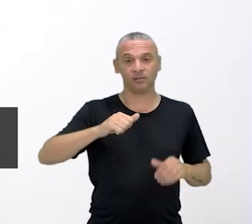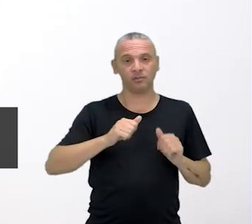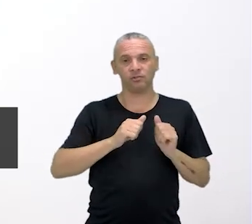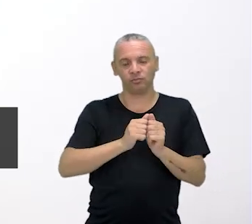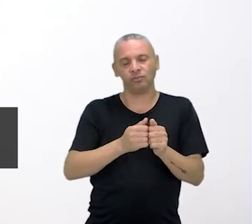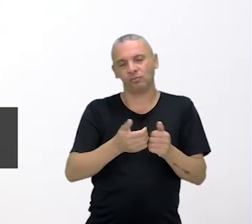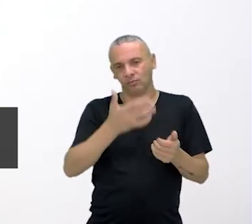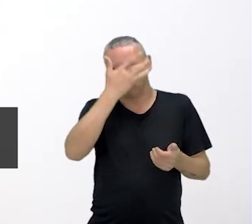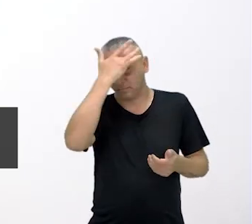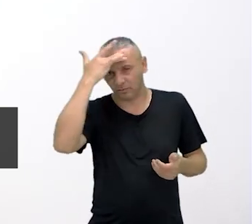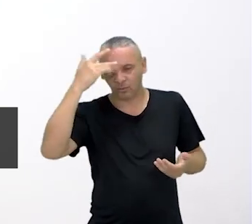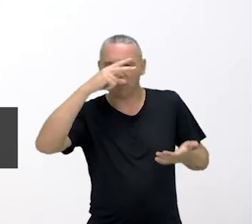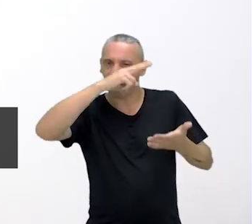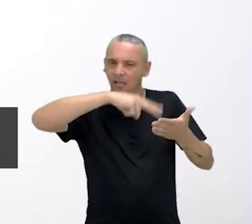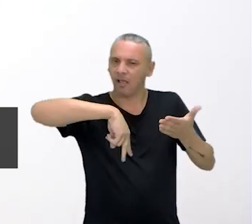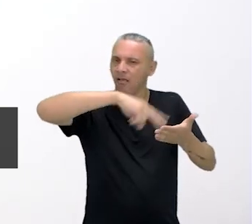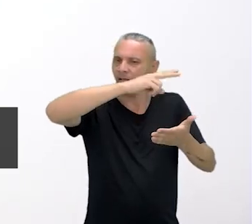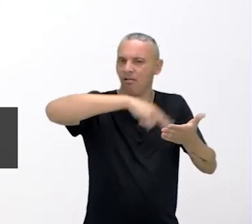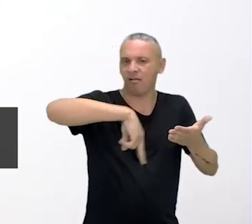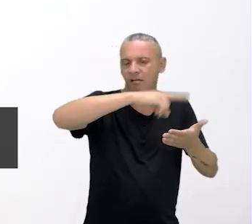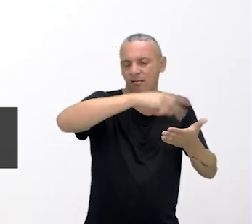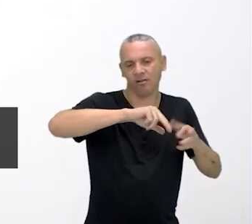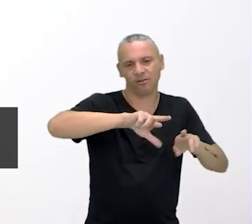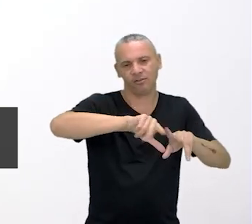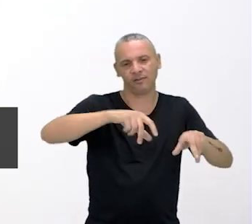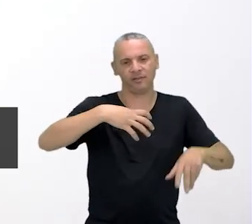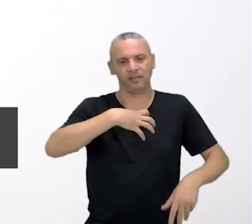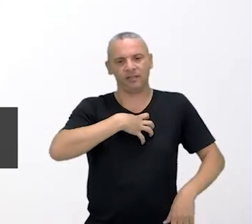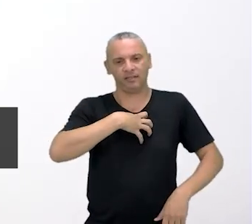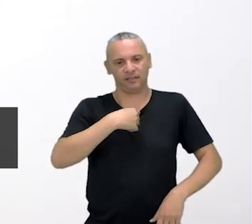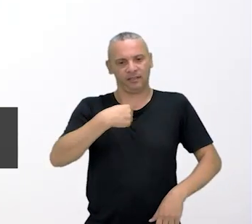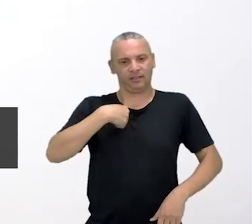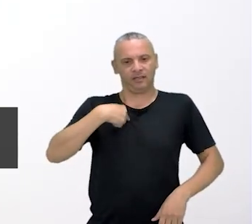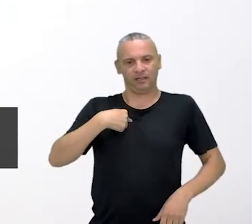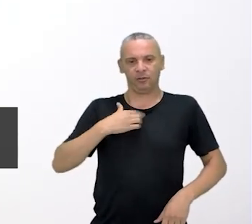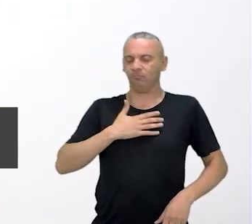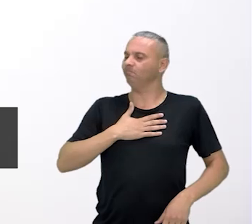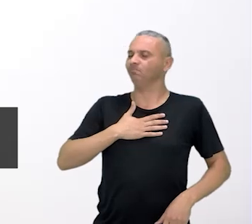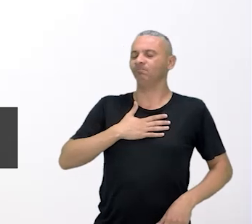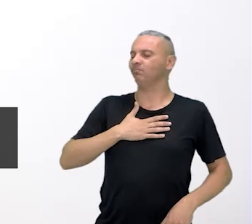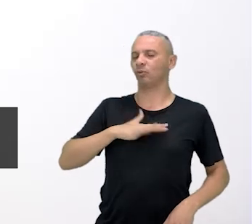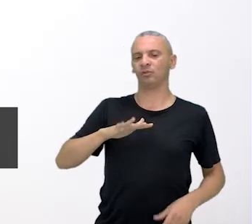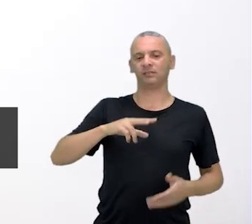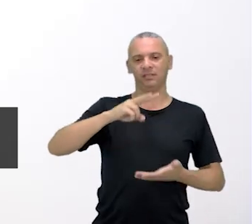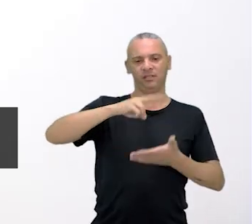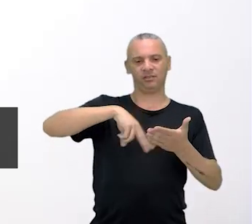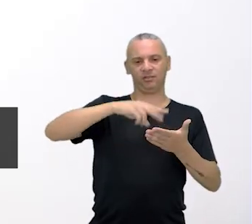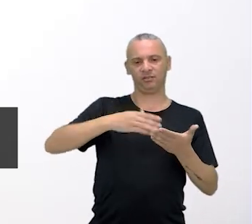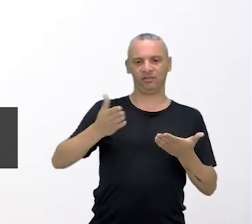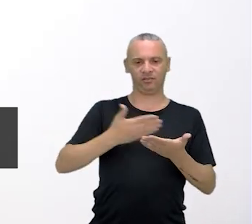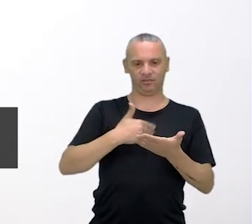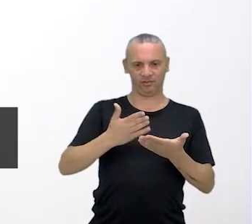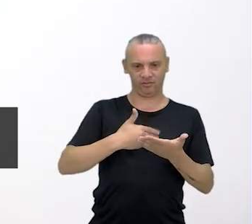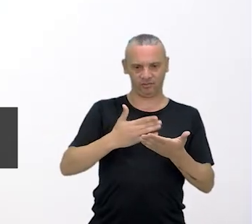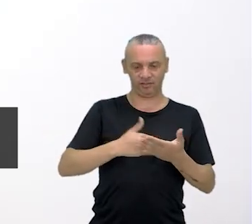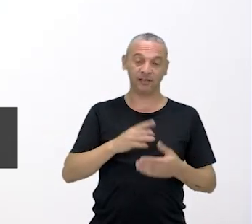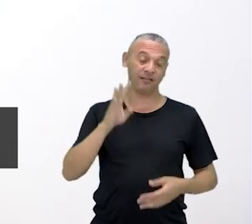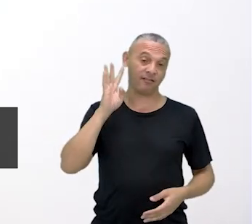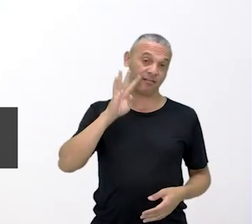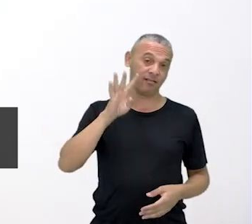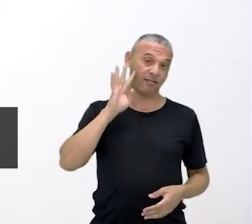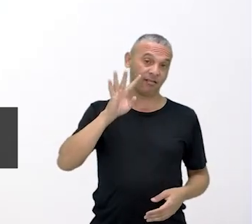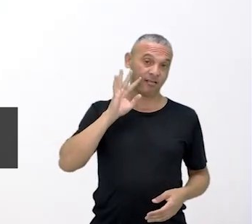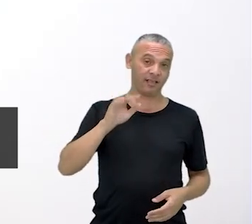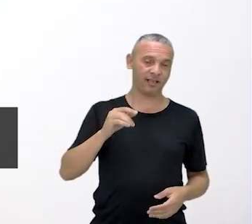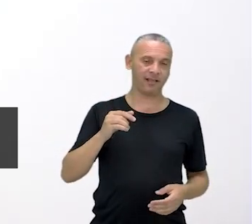grandes leitores aqui, né? Eu não tive esse prazer em ler José de Alencar. Eu achei muito legal,